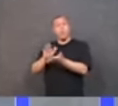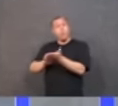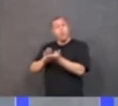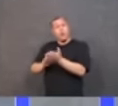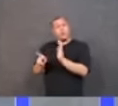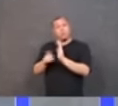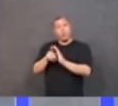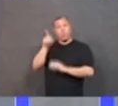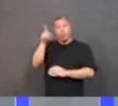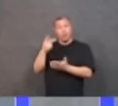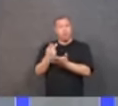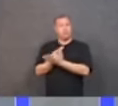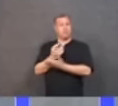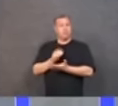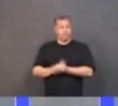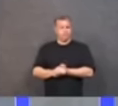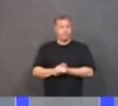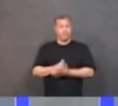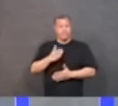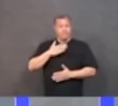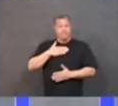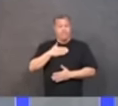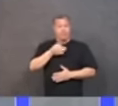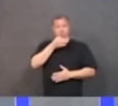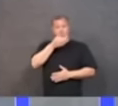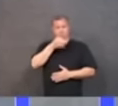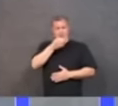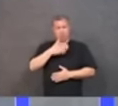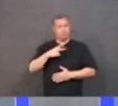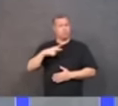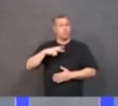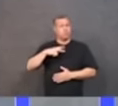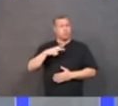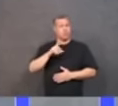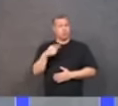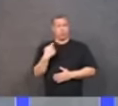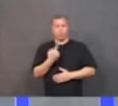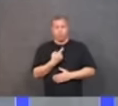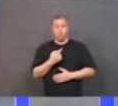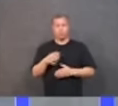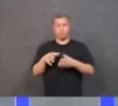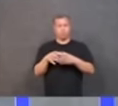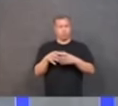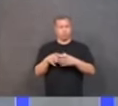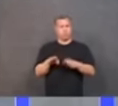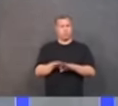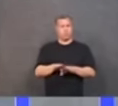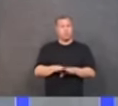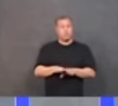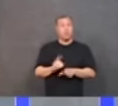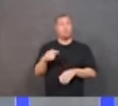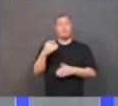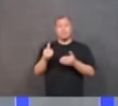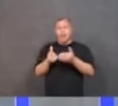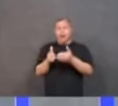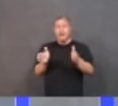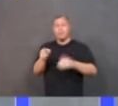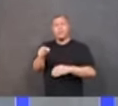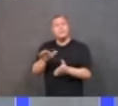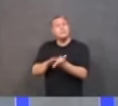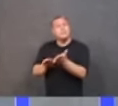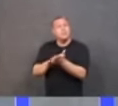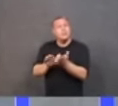superior. E na nossa visão, a gente precisa abrir essa discussão, abrir esse orçamento, porque na realidade